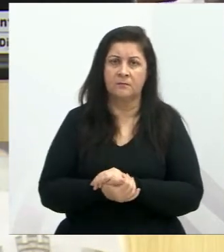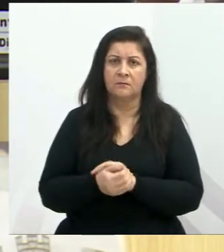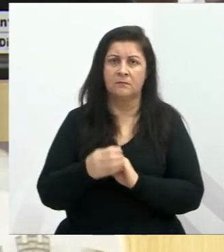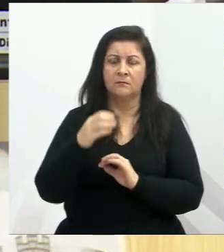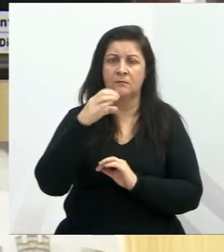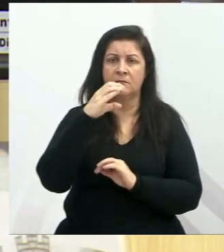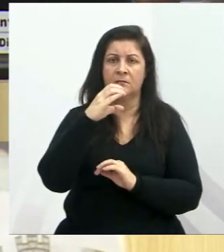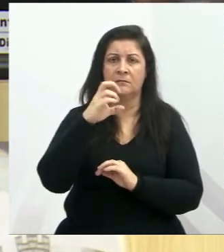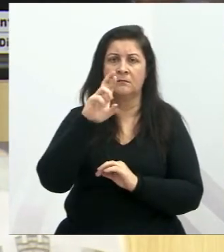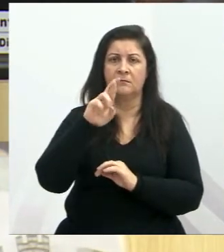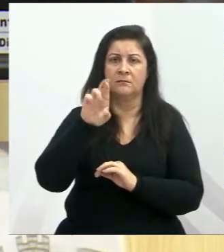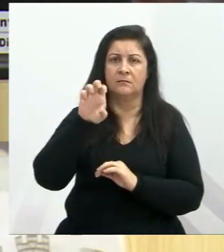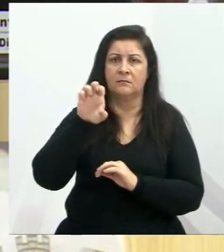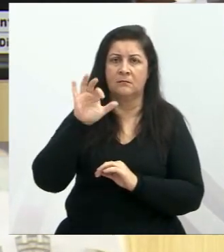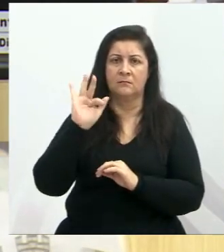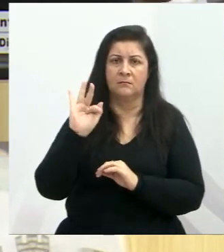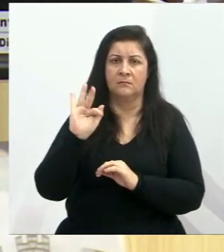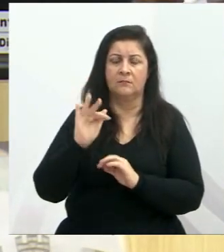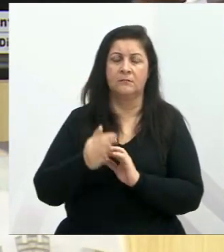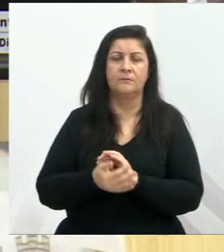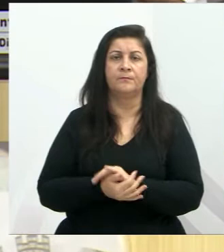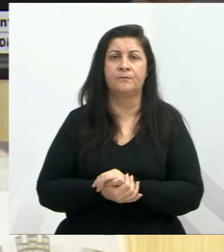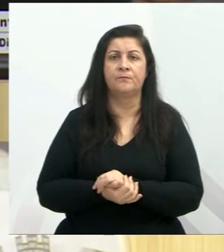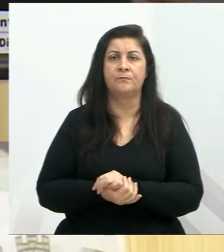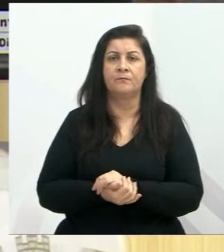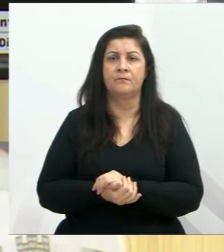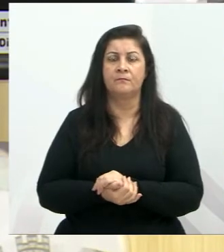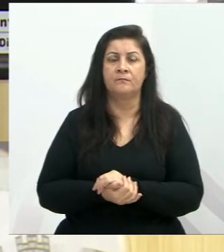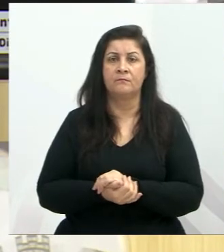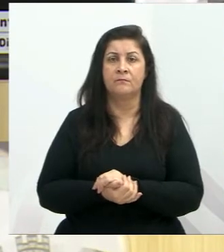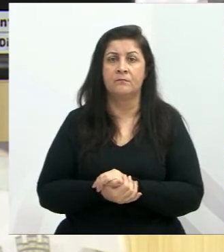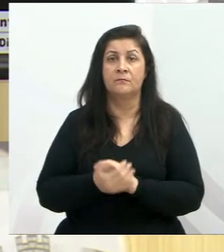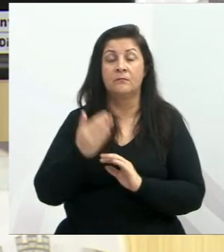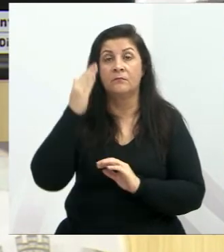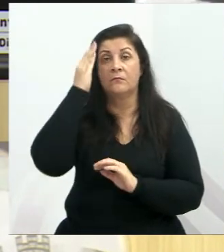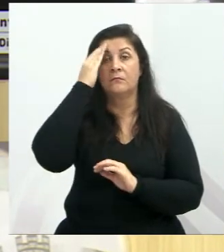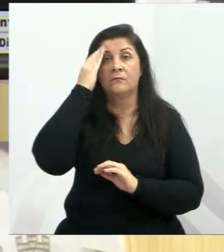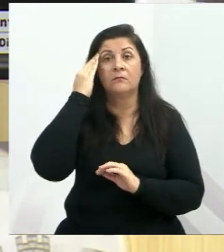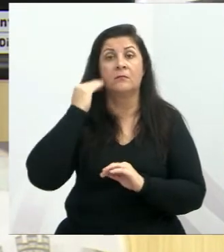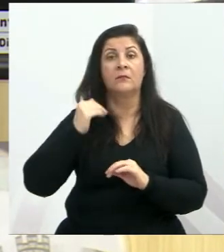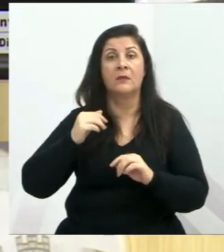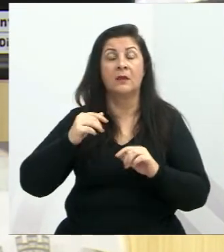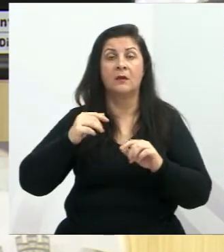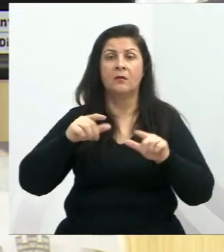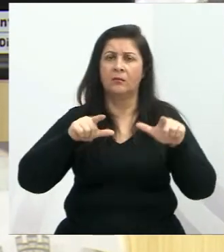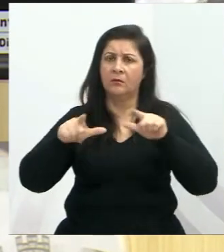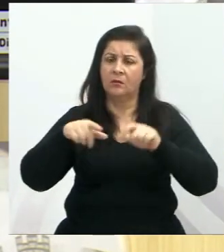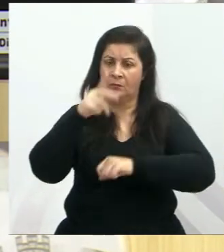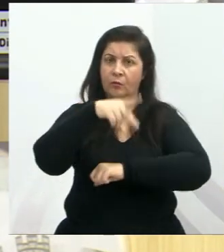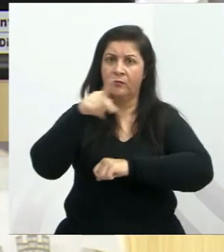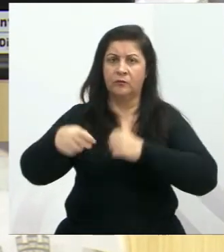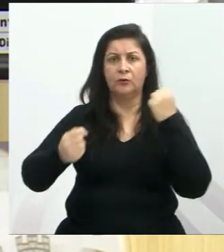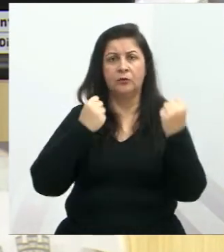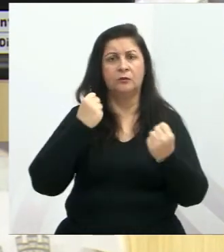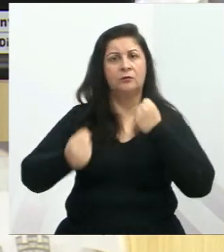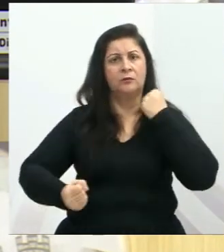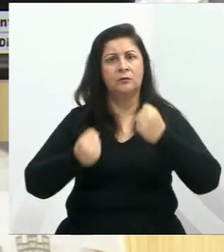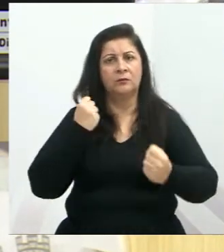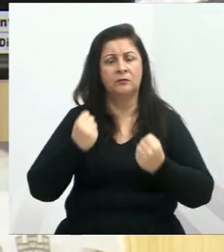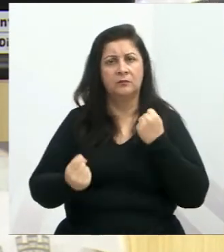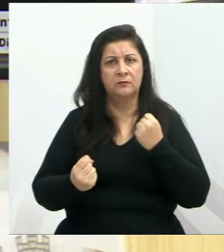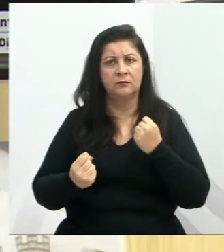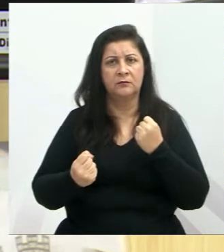CREF, Conselho Regional de Educação Física, considerando que a atividade física é fundamental